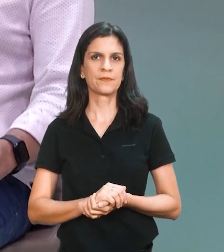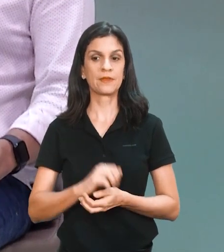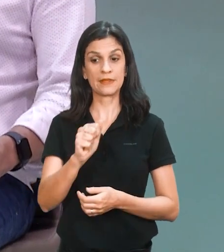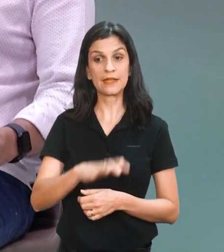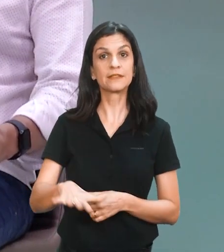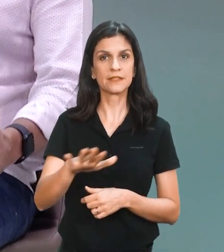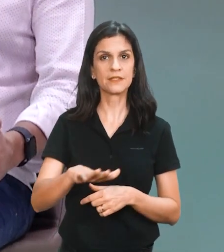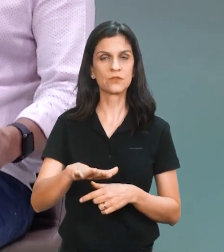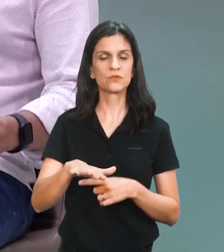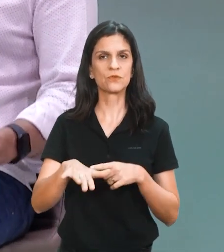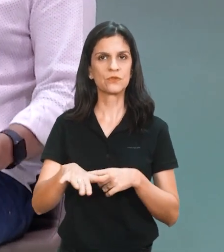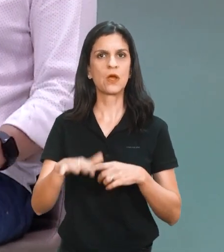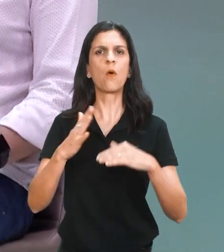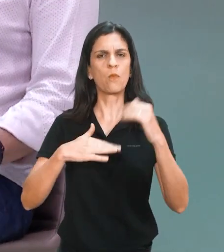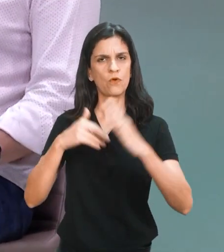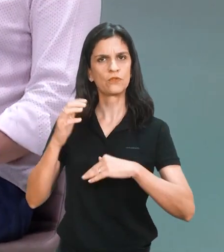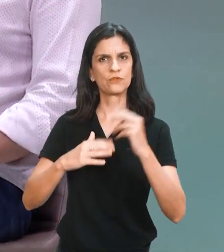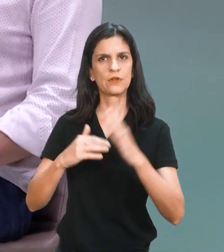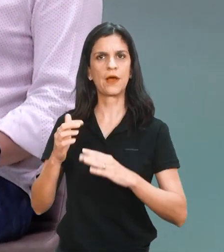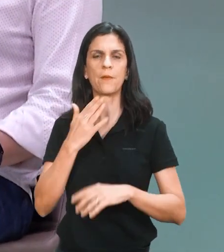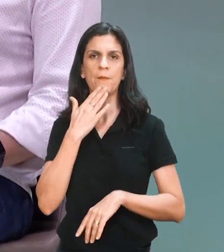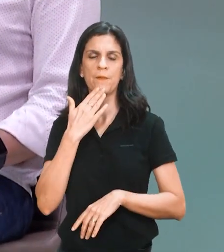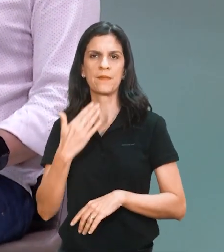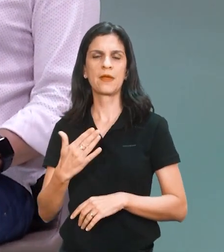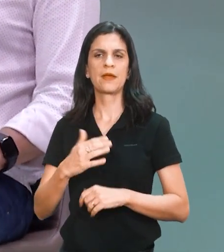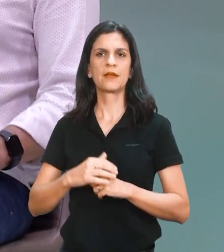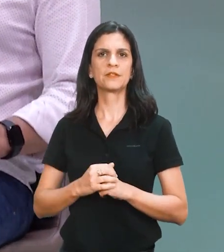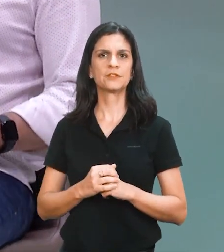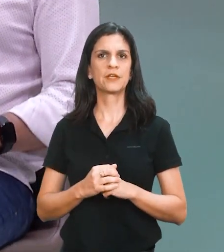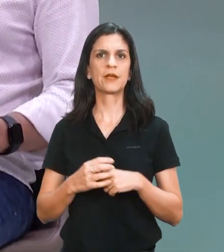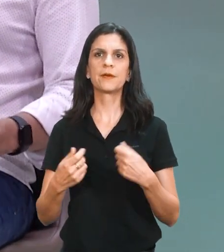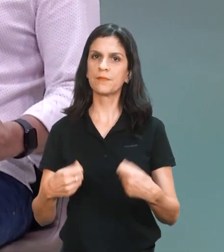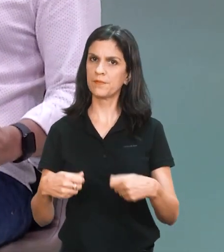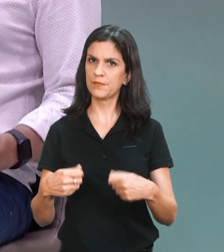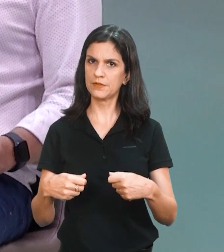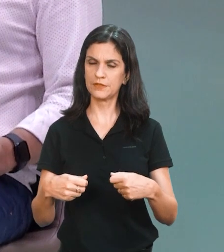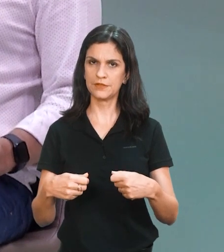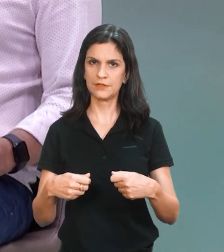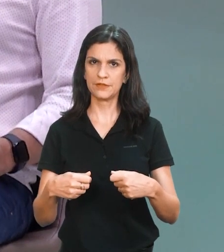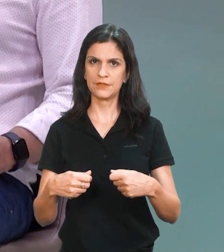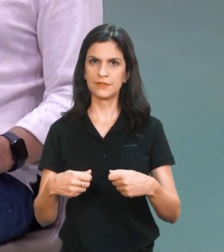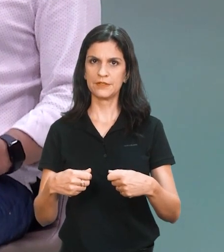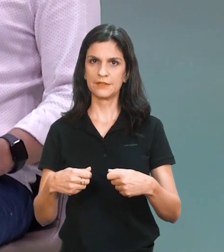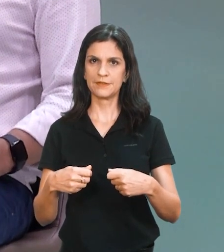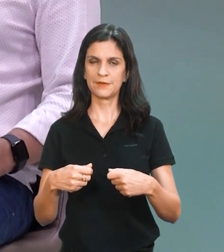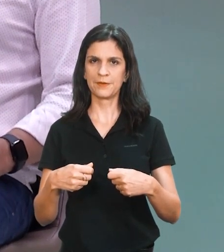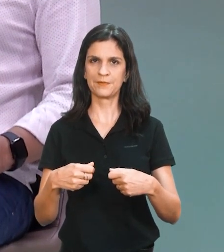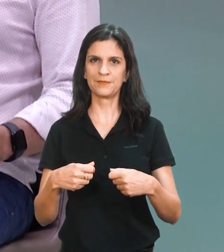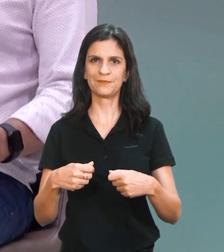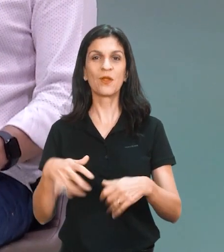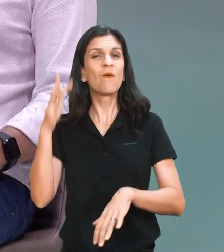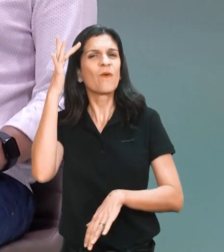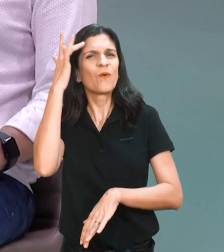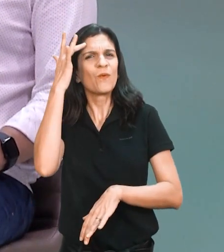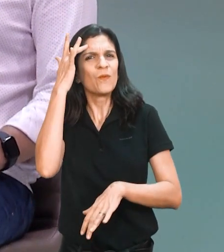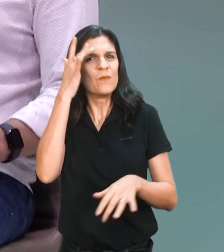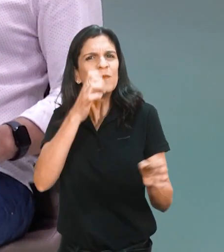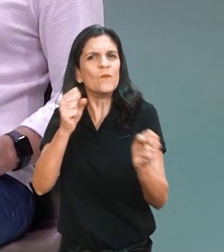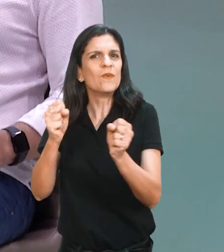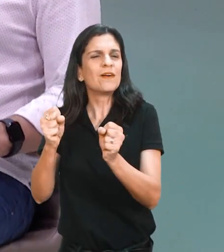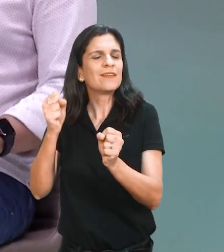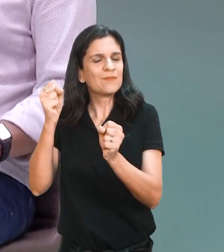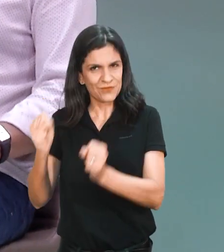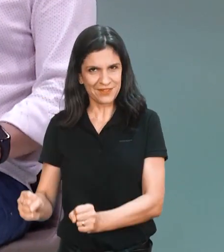demandas mais pedidas na área da assistência social, os benefícios que a população precisa, eu falo